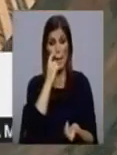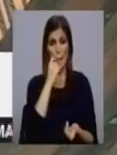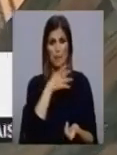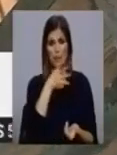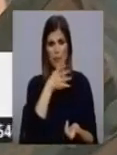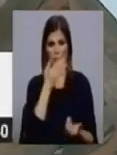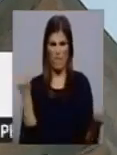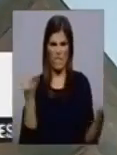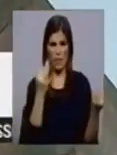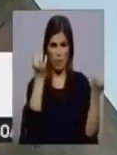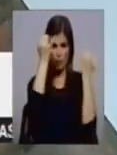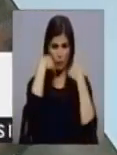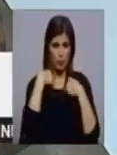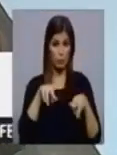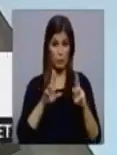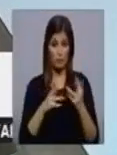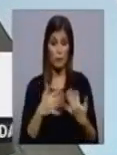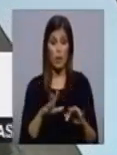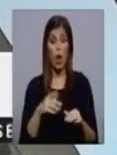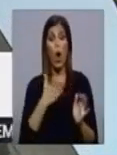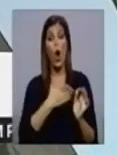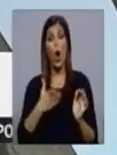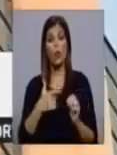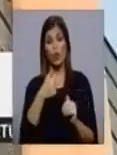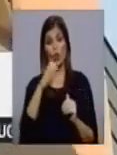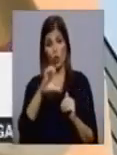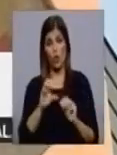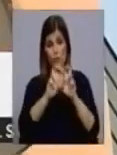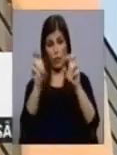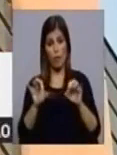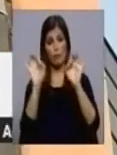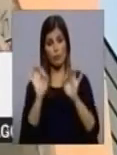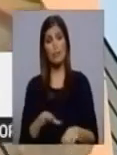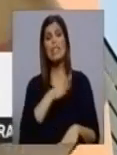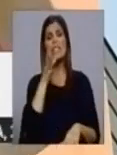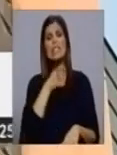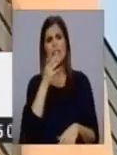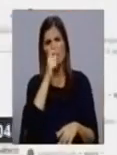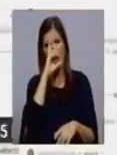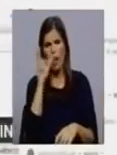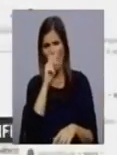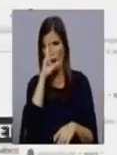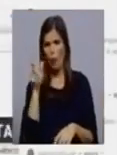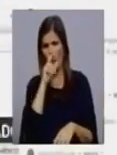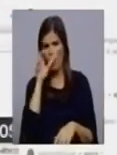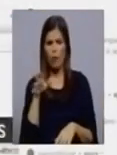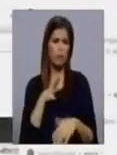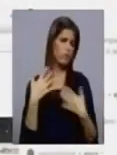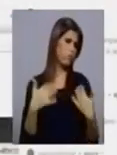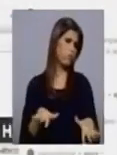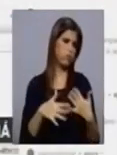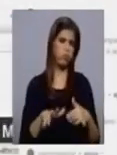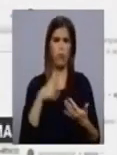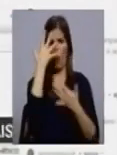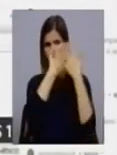as expectativas, mas a Ordem dos Contabilistas Certificados denuncia vários erros e diz que está instalada a confusão no preenchimento